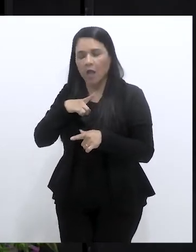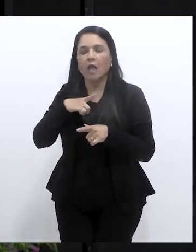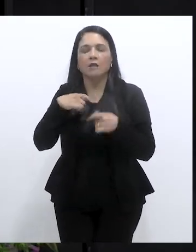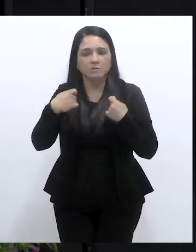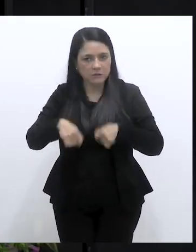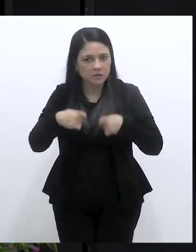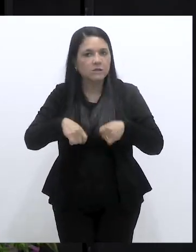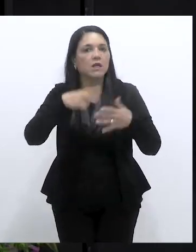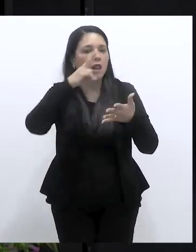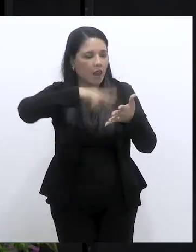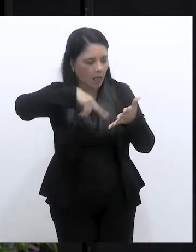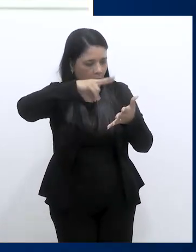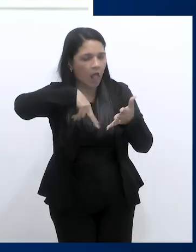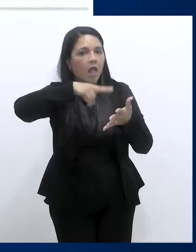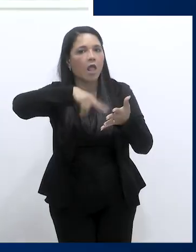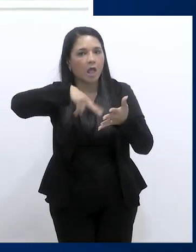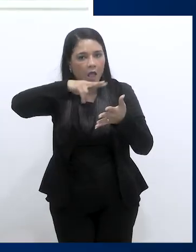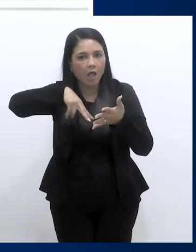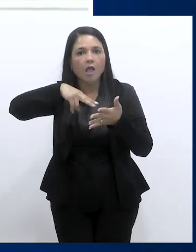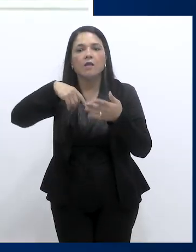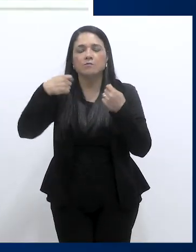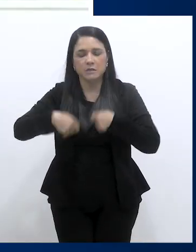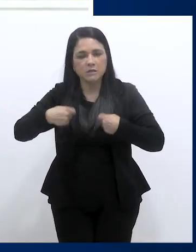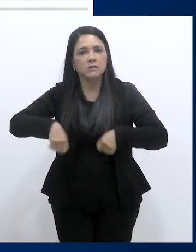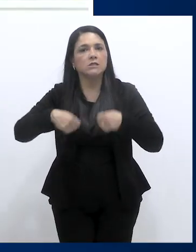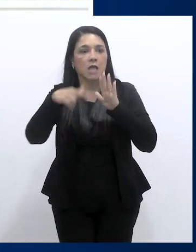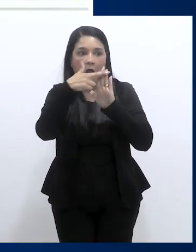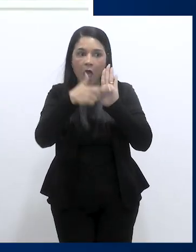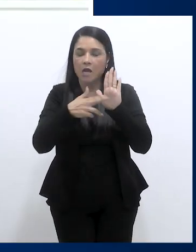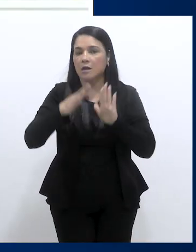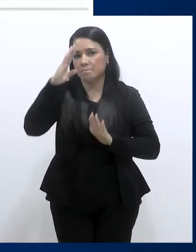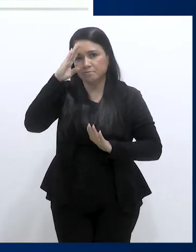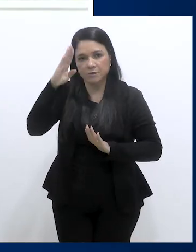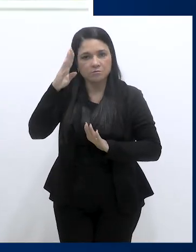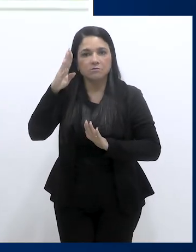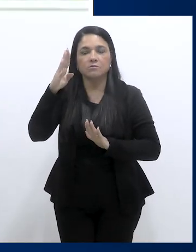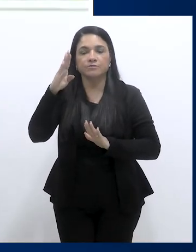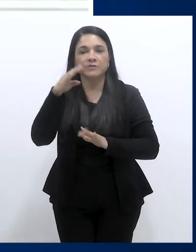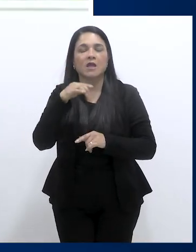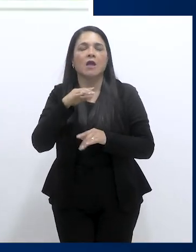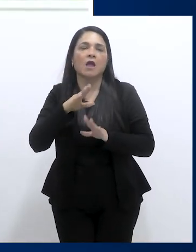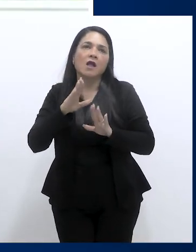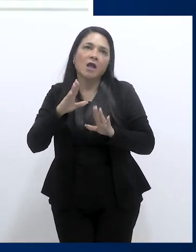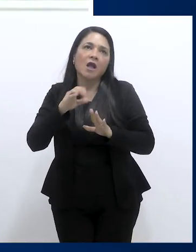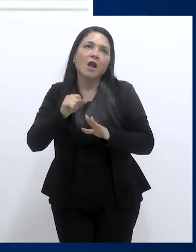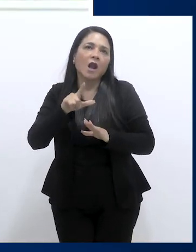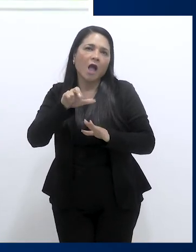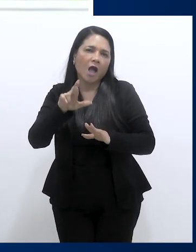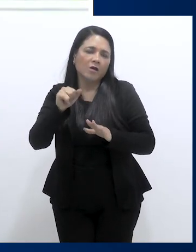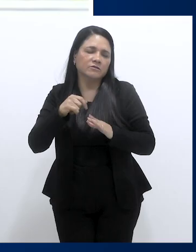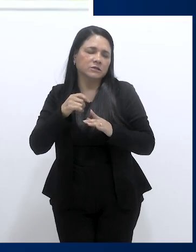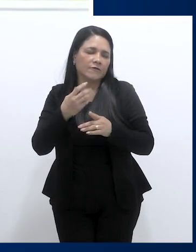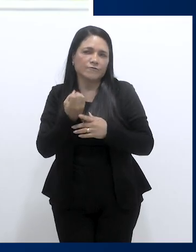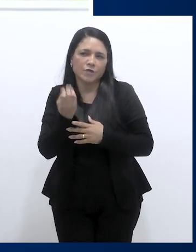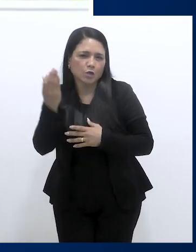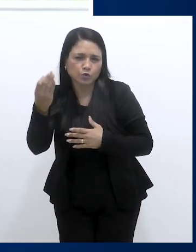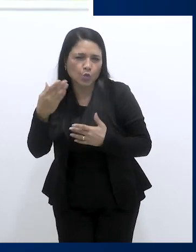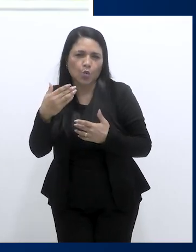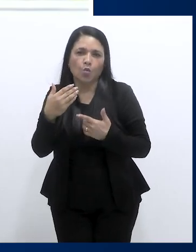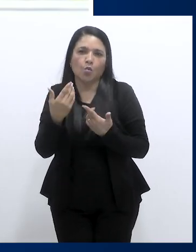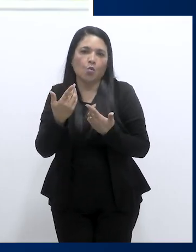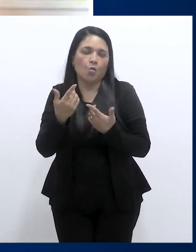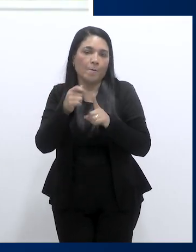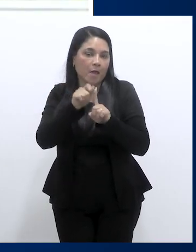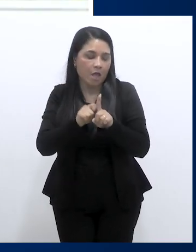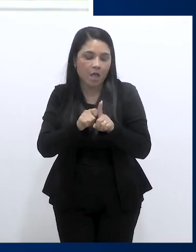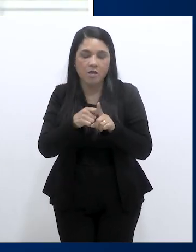tem que todo mundo ler. lê. Isso é uma regra. Todo mundo tem que ler o livro, né? Claro que se você viajou aquele mês ou teve